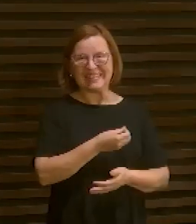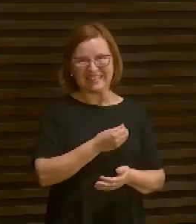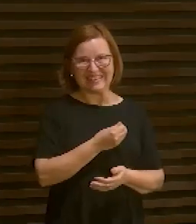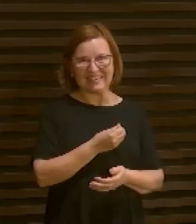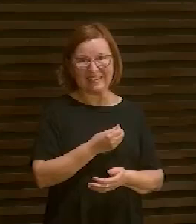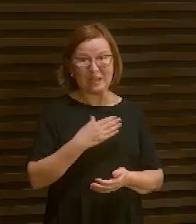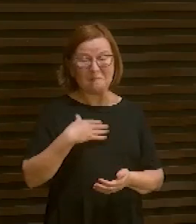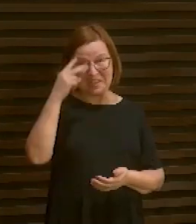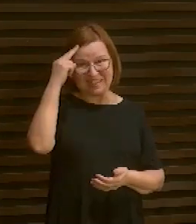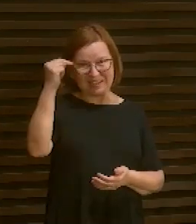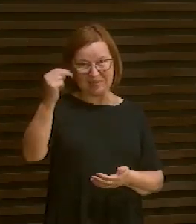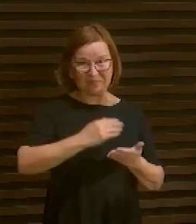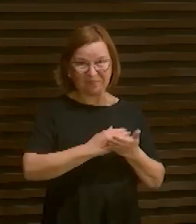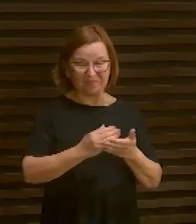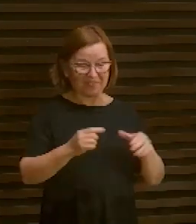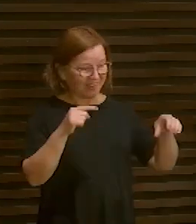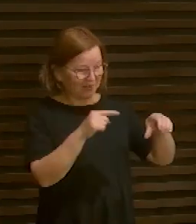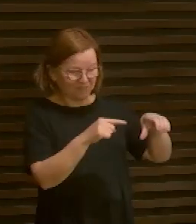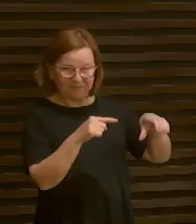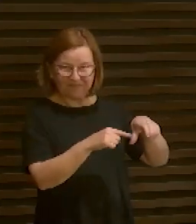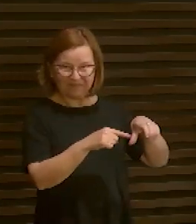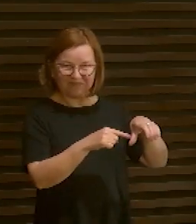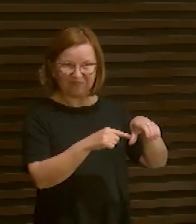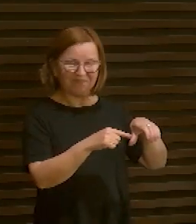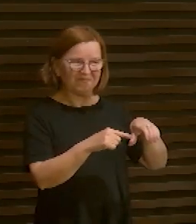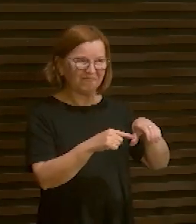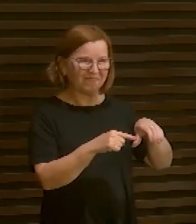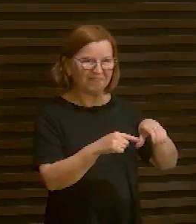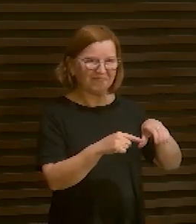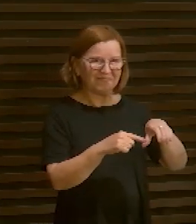Minha história começa ali.